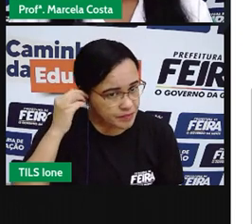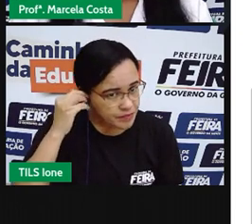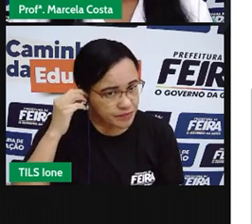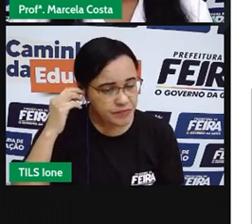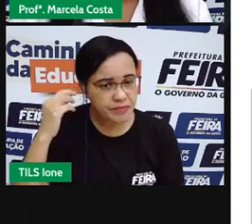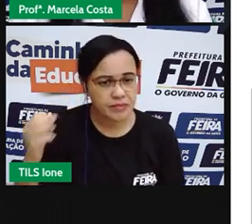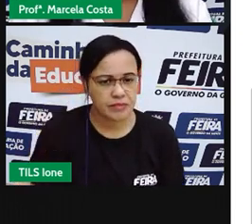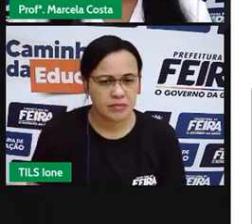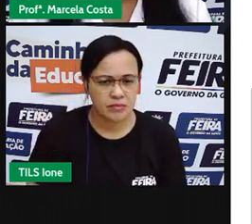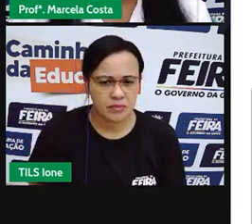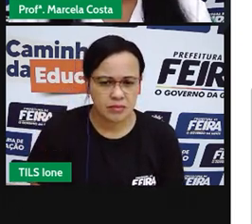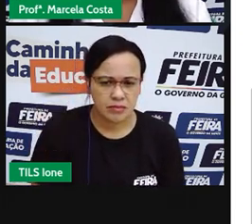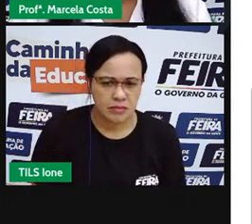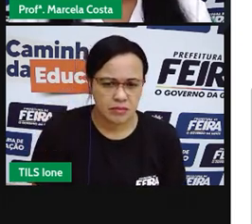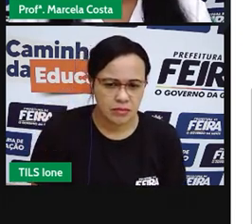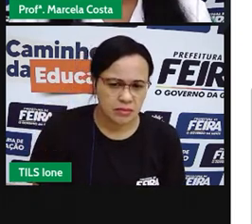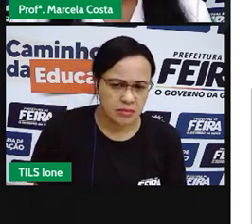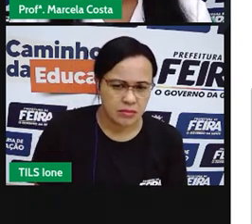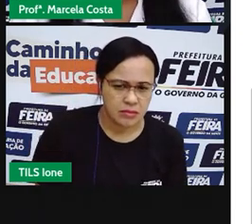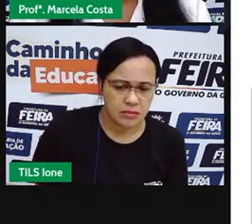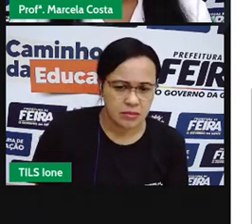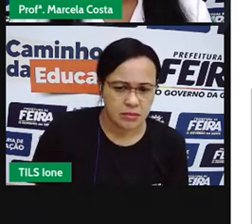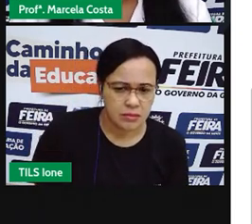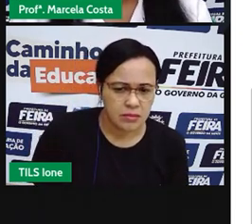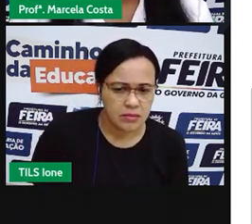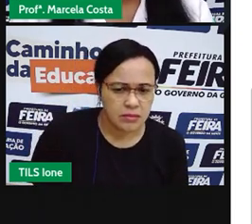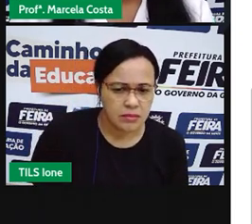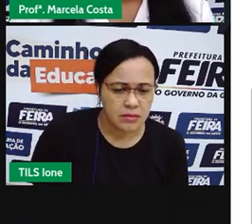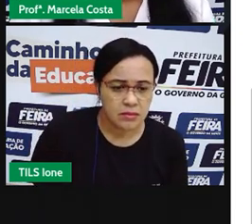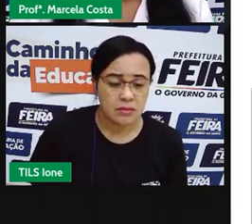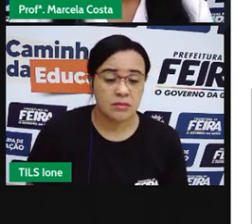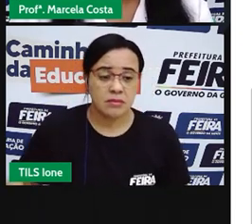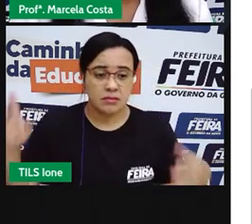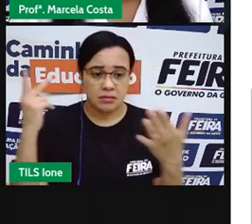É um comportamento incorreto.